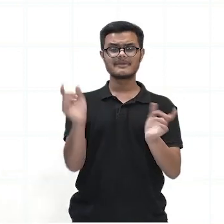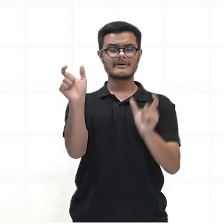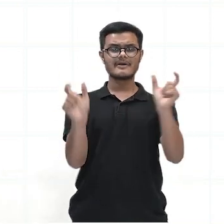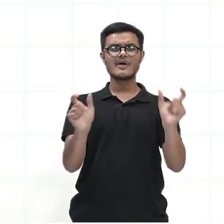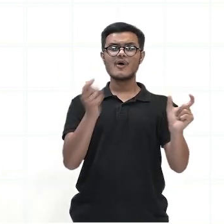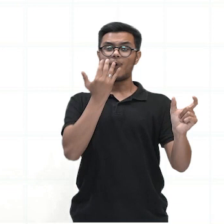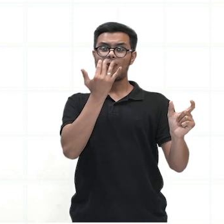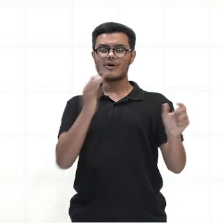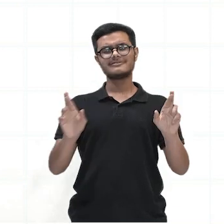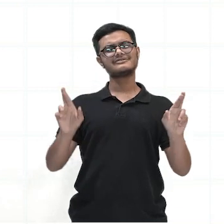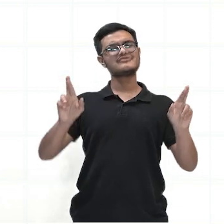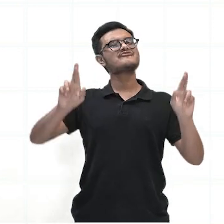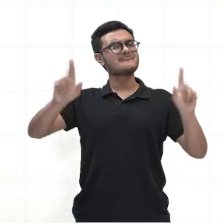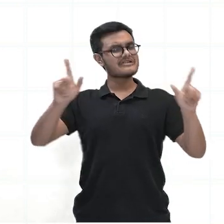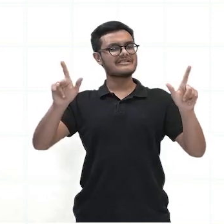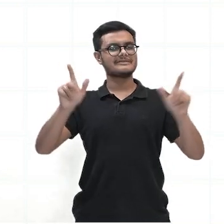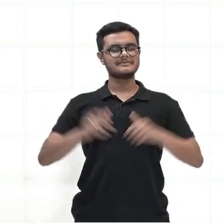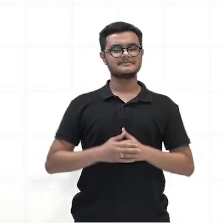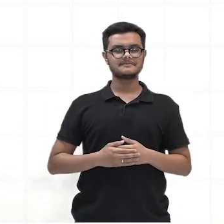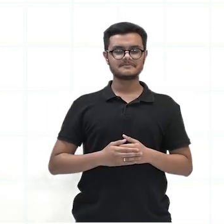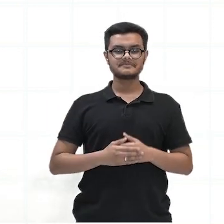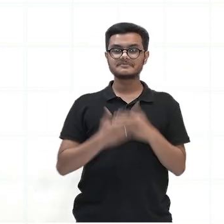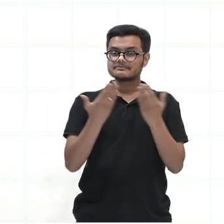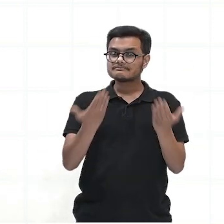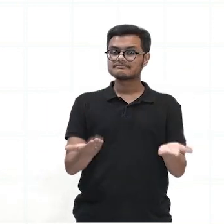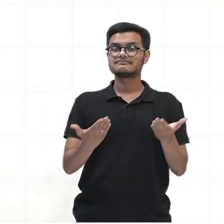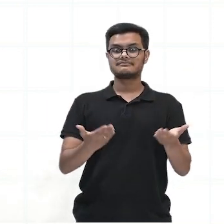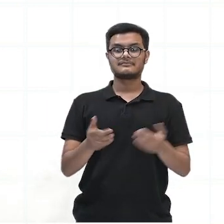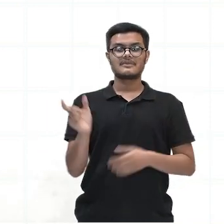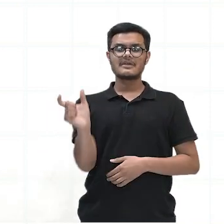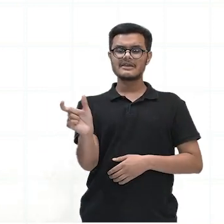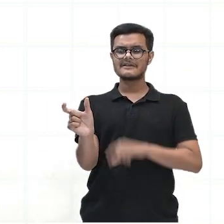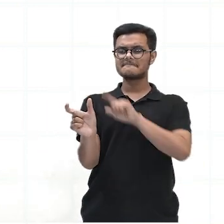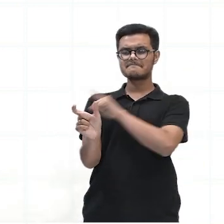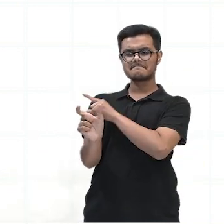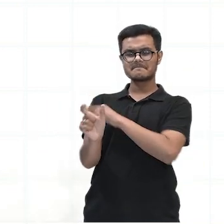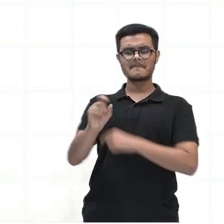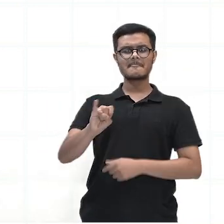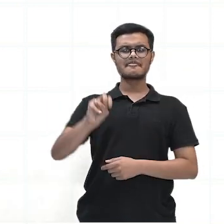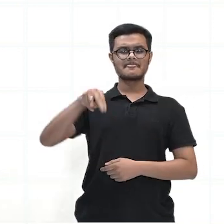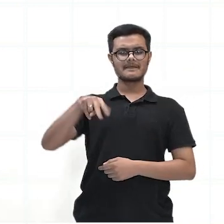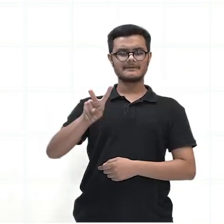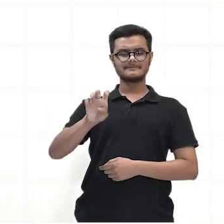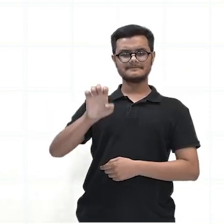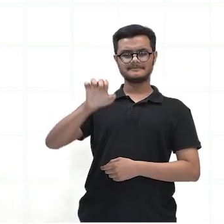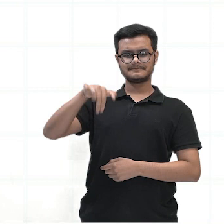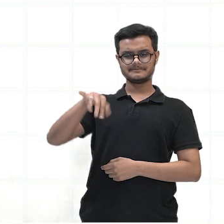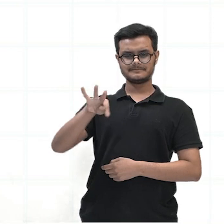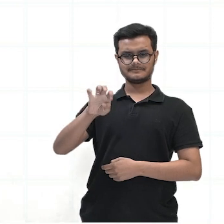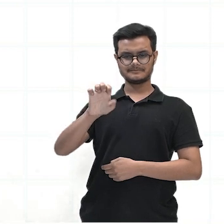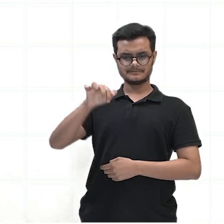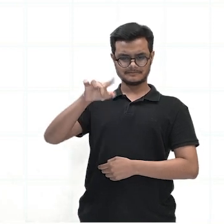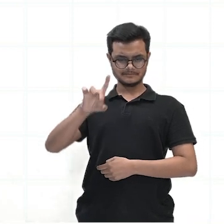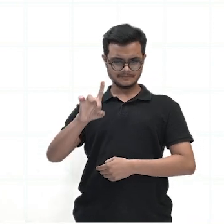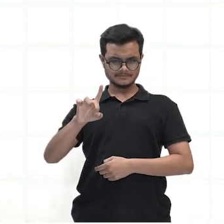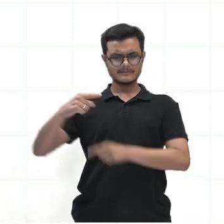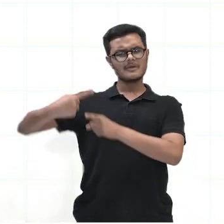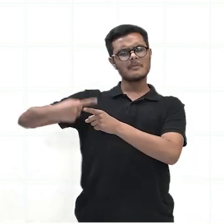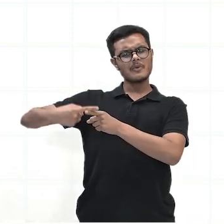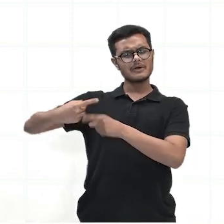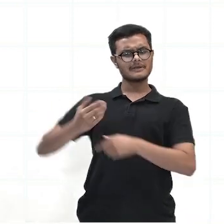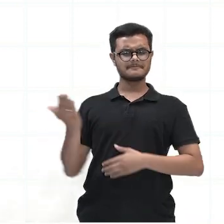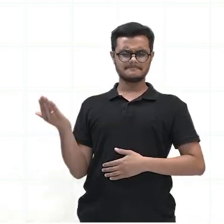diferentes de propósito, viu? Então, a primeira destacada aqui é invented. Depois a gente confere por que ela está